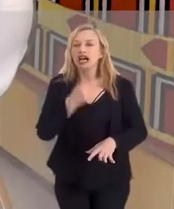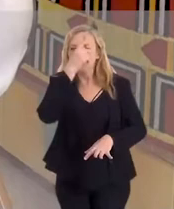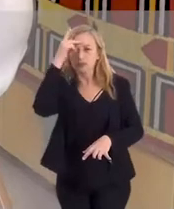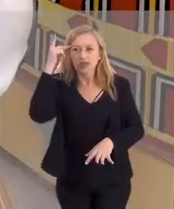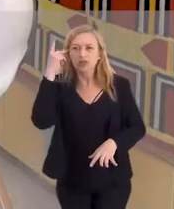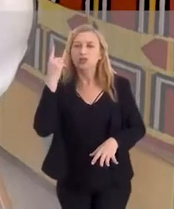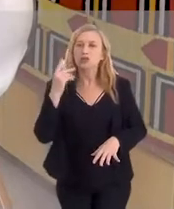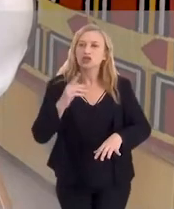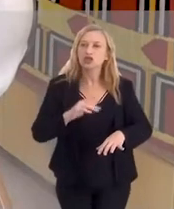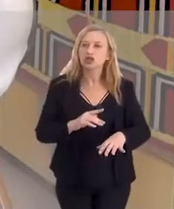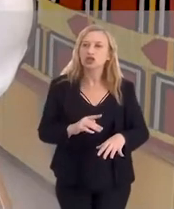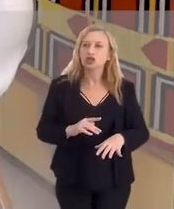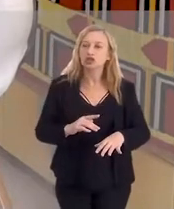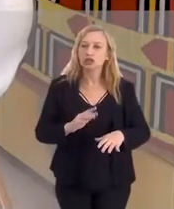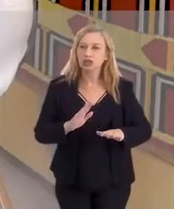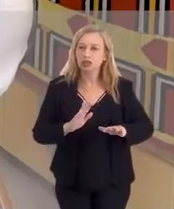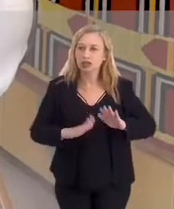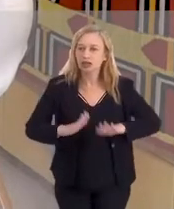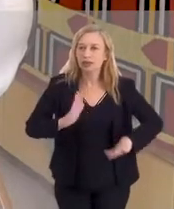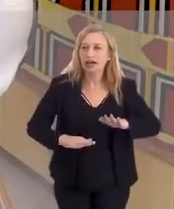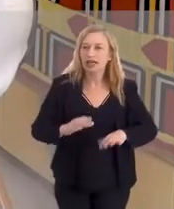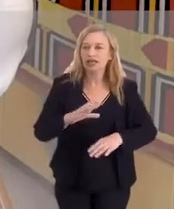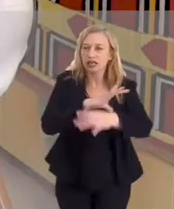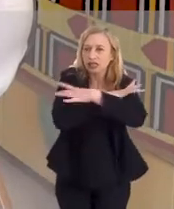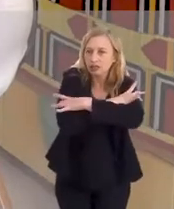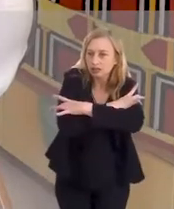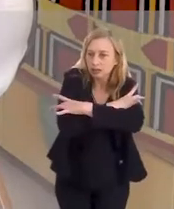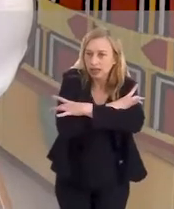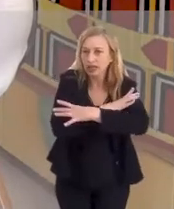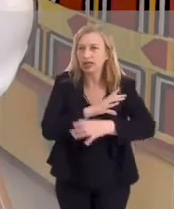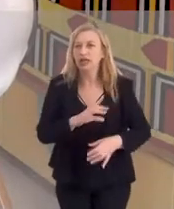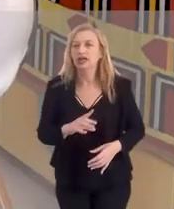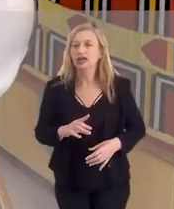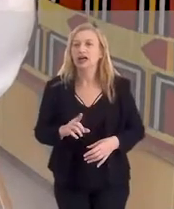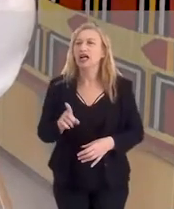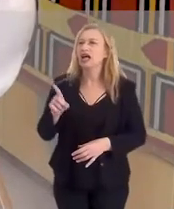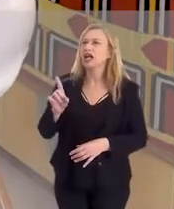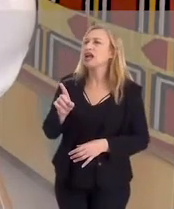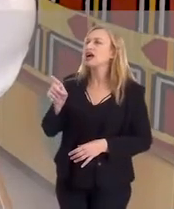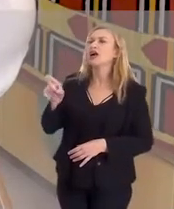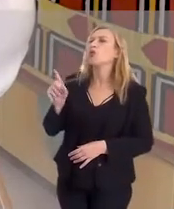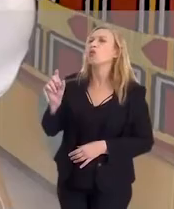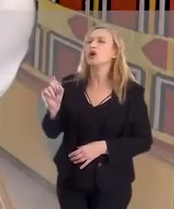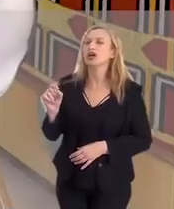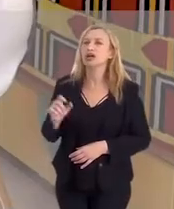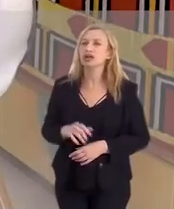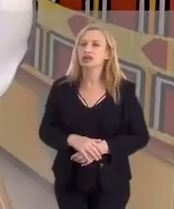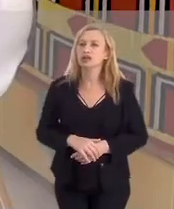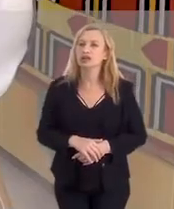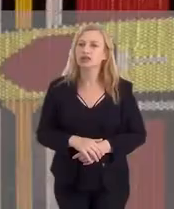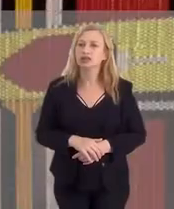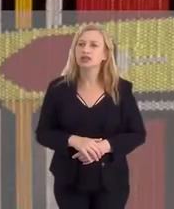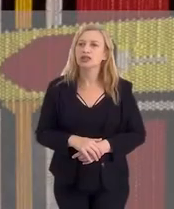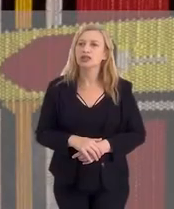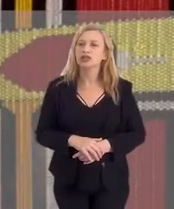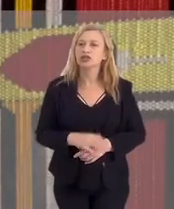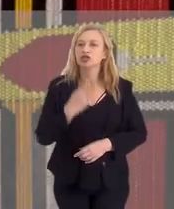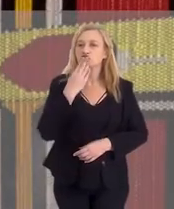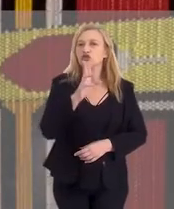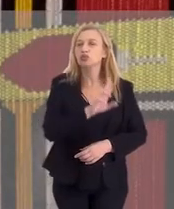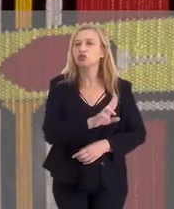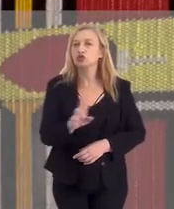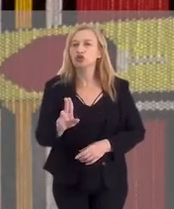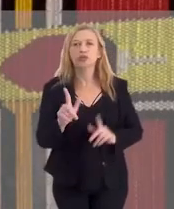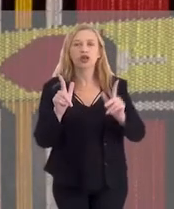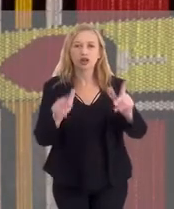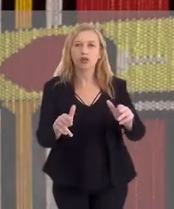Então, as pessoas que batem, como se chamam? No candomblé são ogãs, lá seriam o quê? Lá a gente tem o mesmo